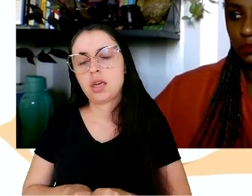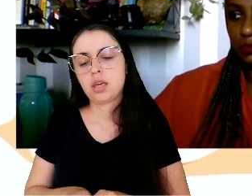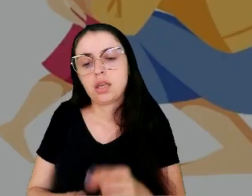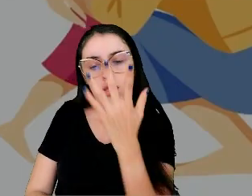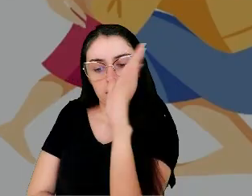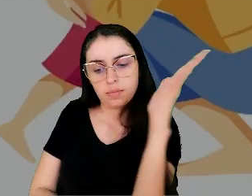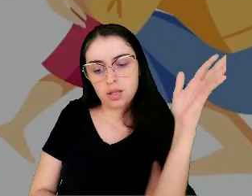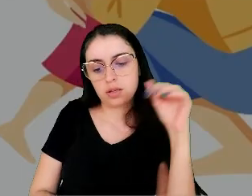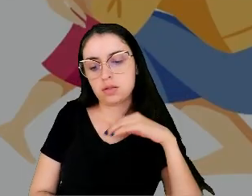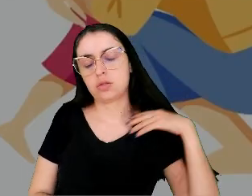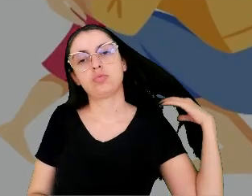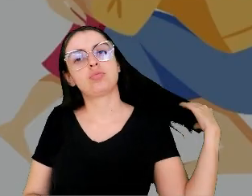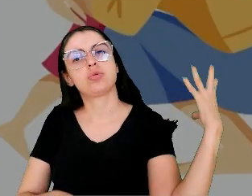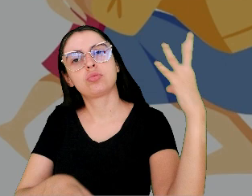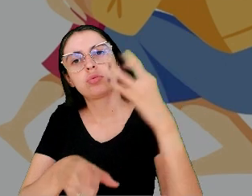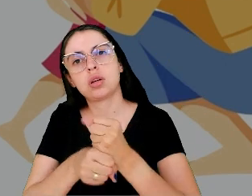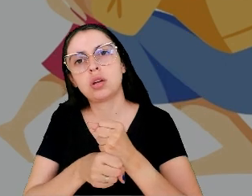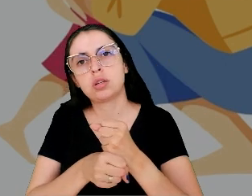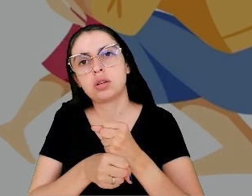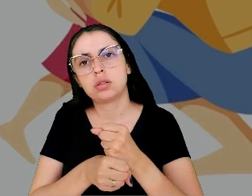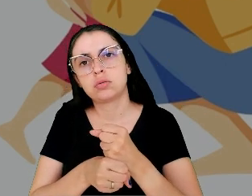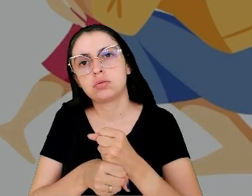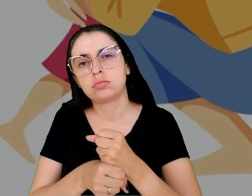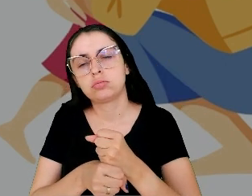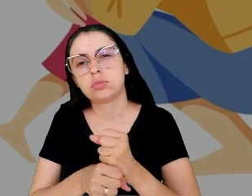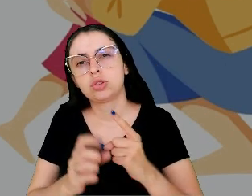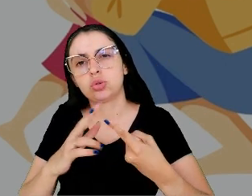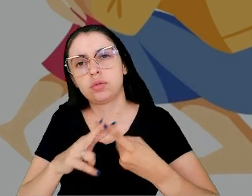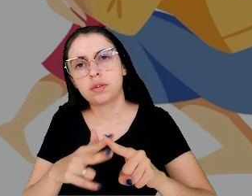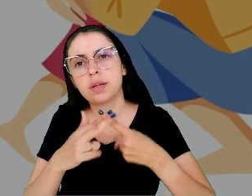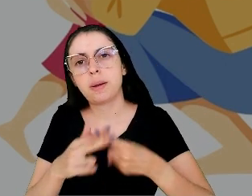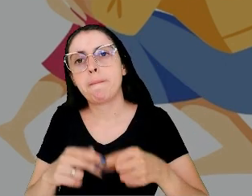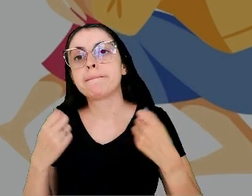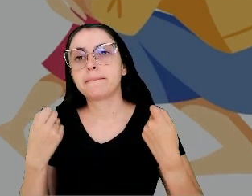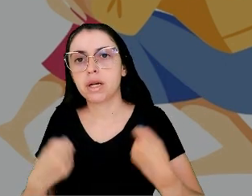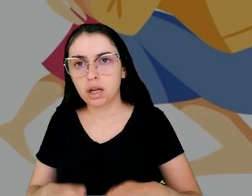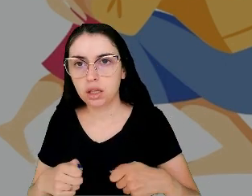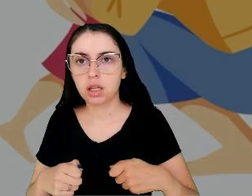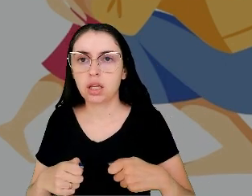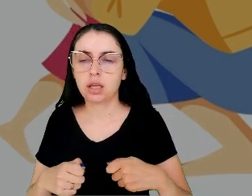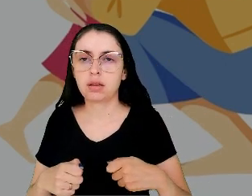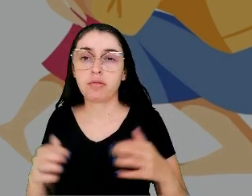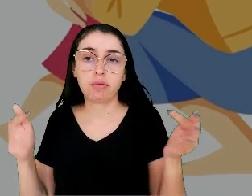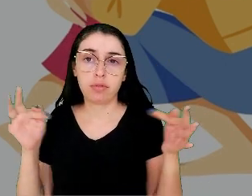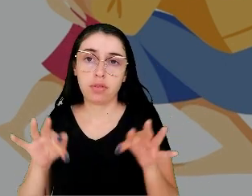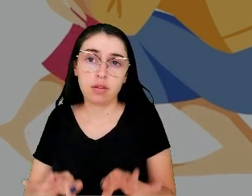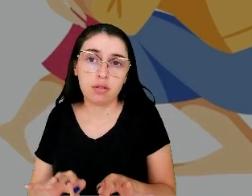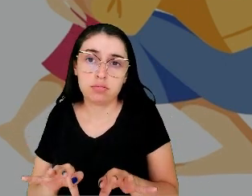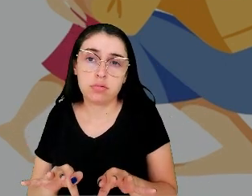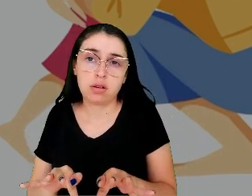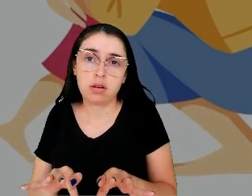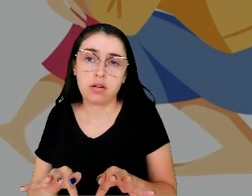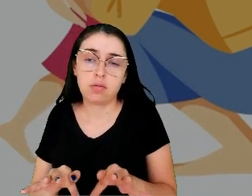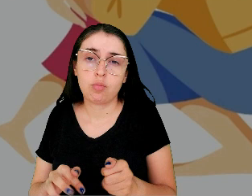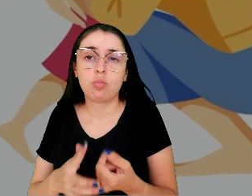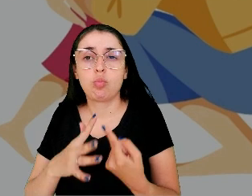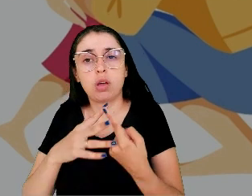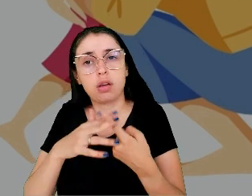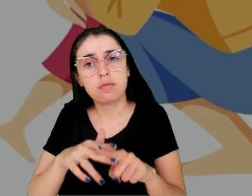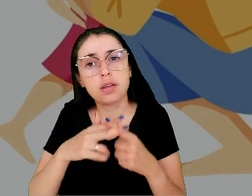foi associado a essa ferramenta para poder, enfim, ser uma